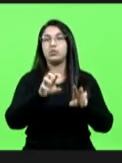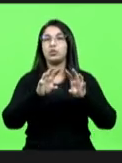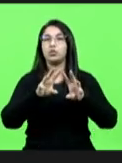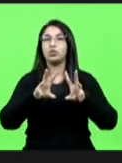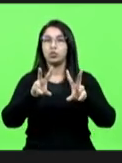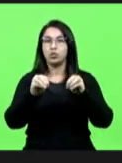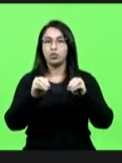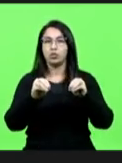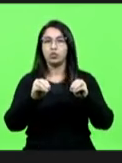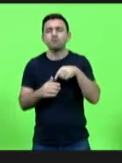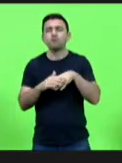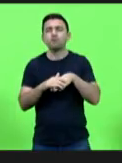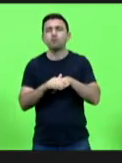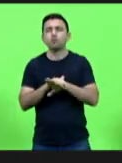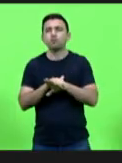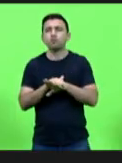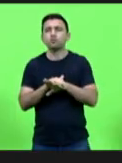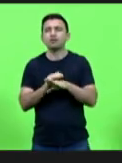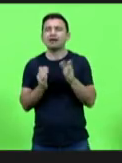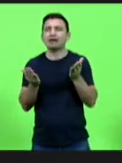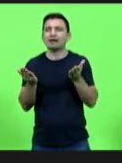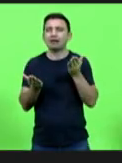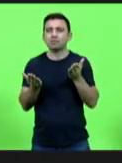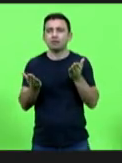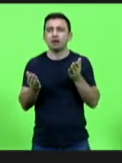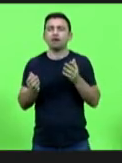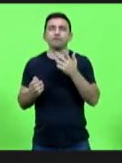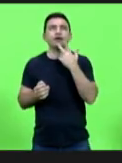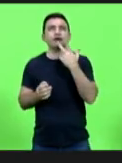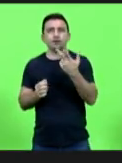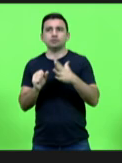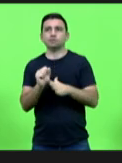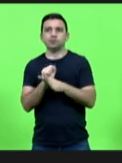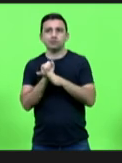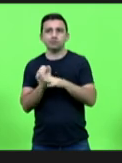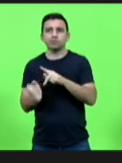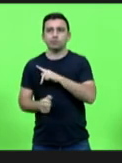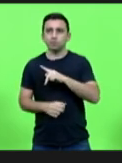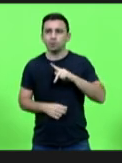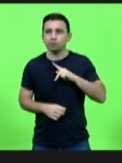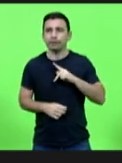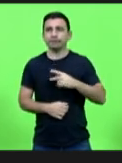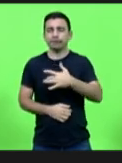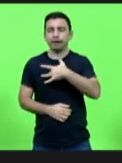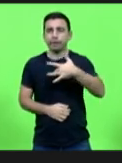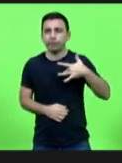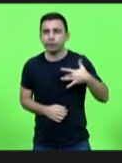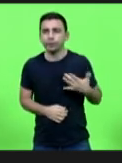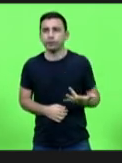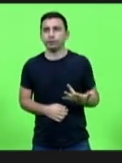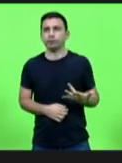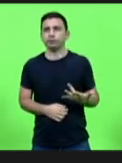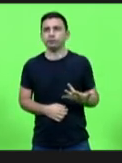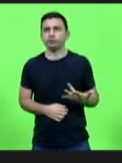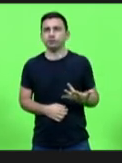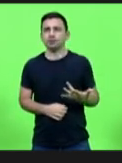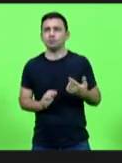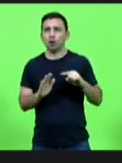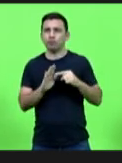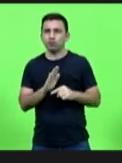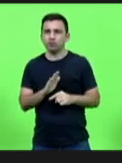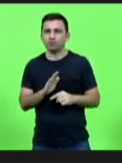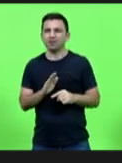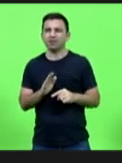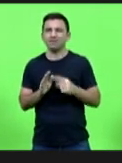a Comissão de Saúde. A gente fala tanto em segurança pública, né? A gente fala tanto em saúde, alta complexidade, mas a gente fala muito